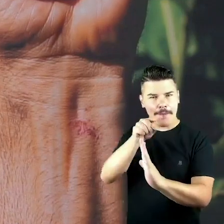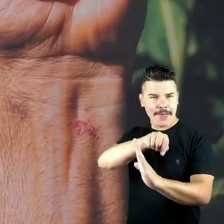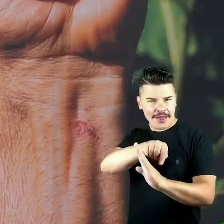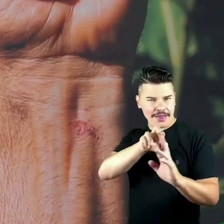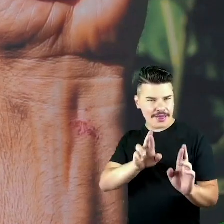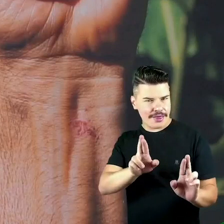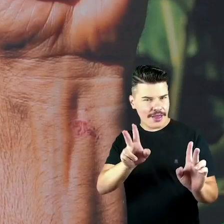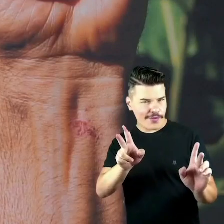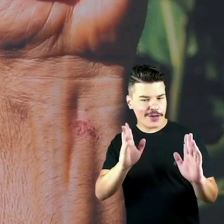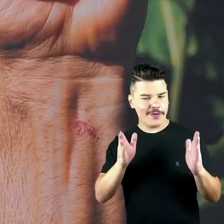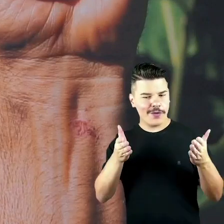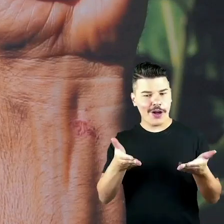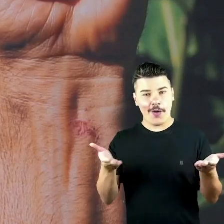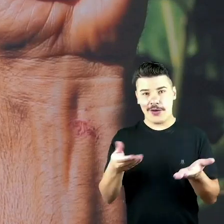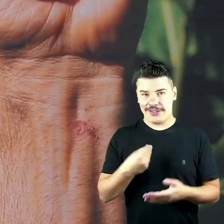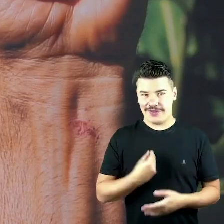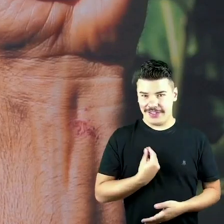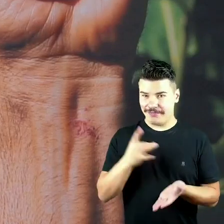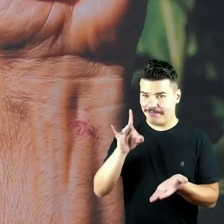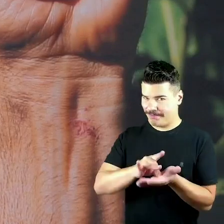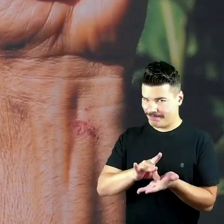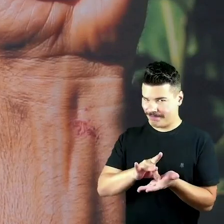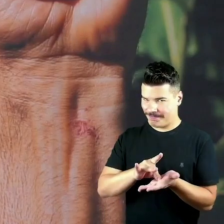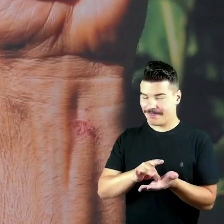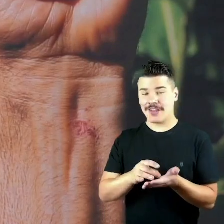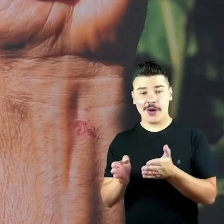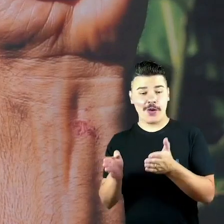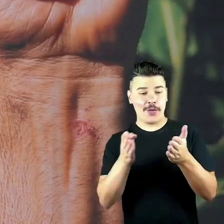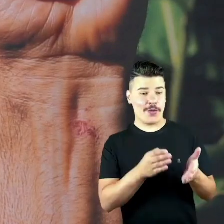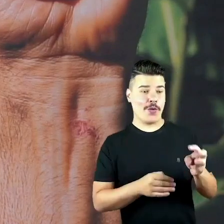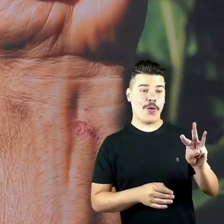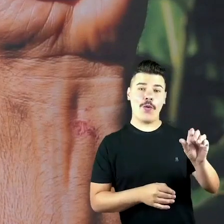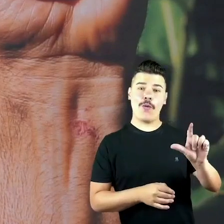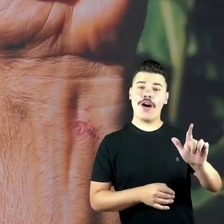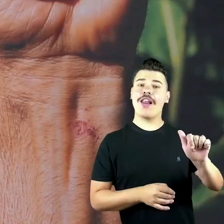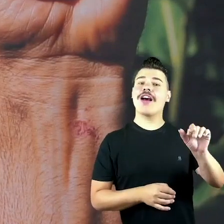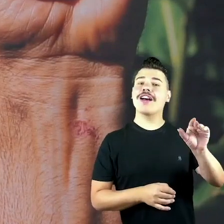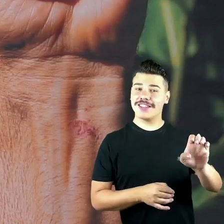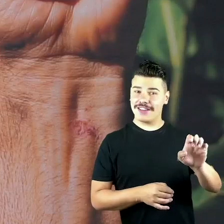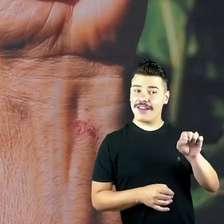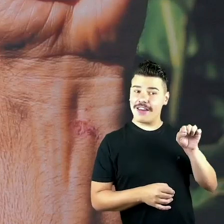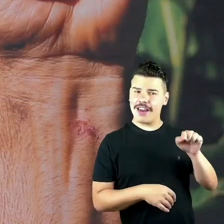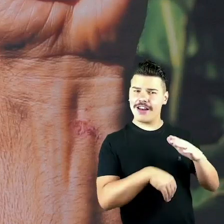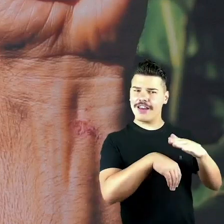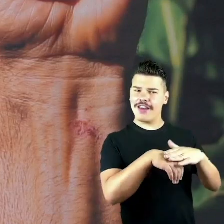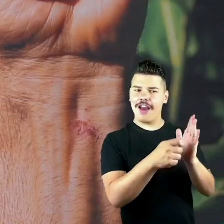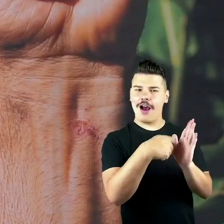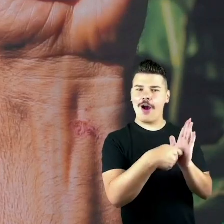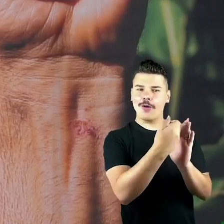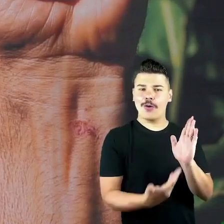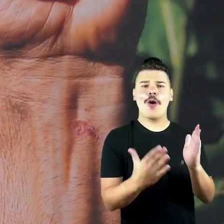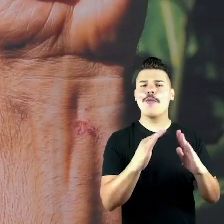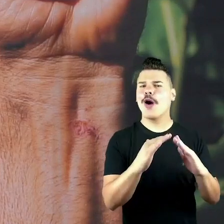uma metáfora para essa nossa realidade. De outro lado, nós vamos ter o Wallace Ramos, que é um autor